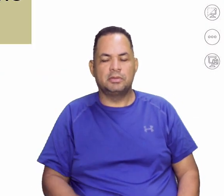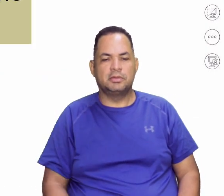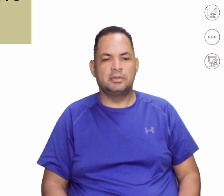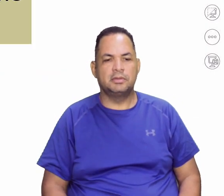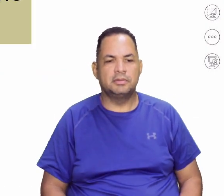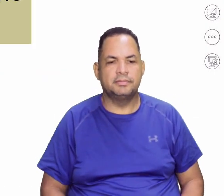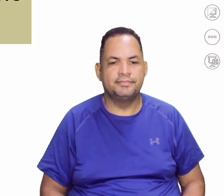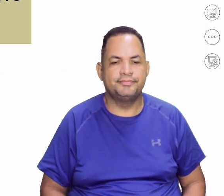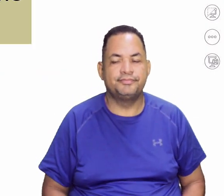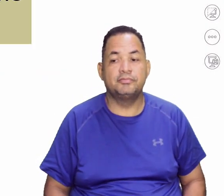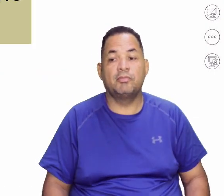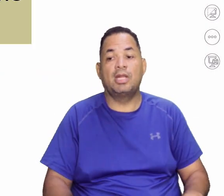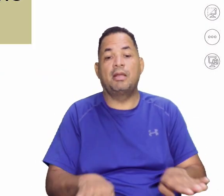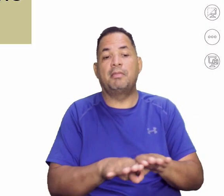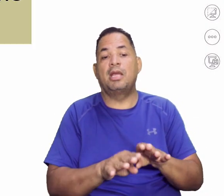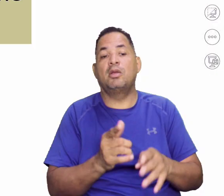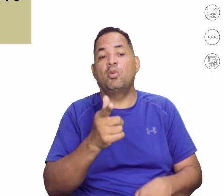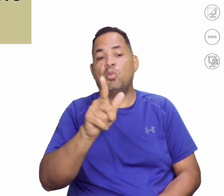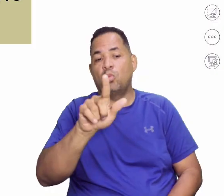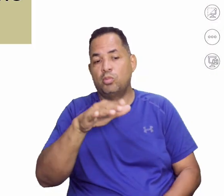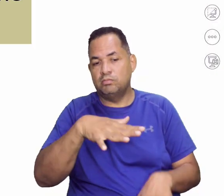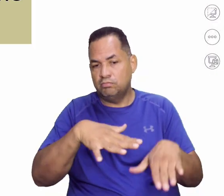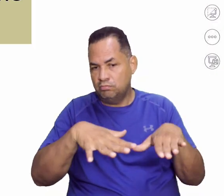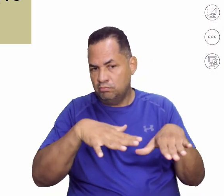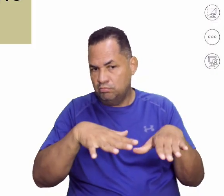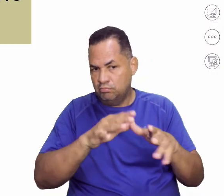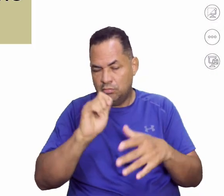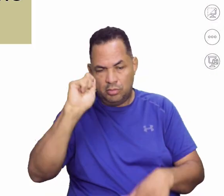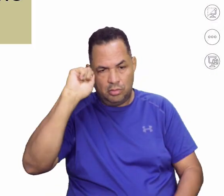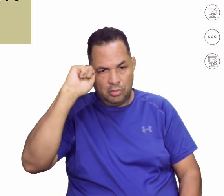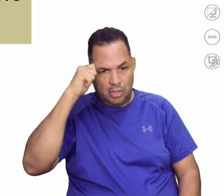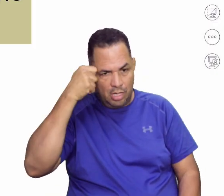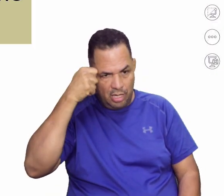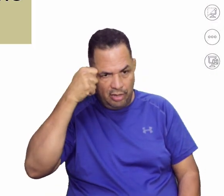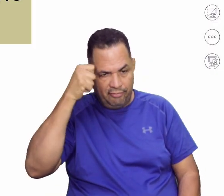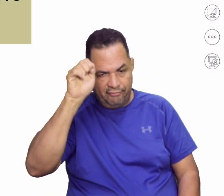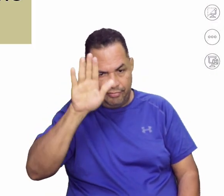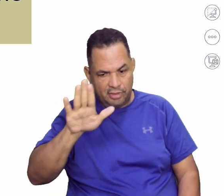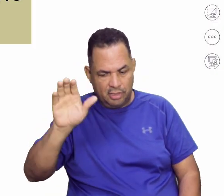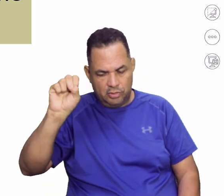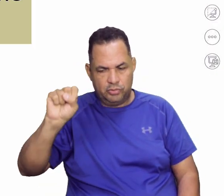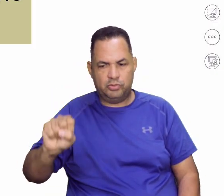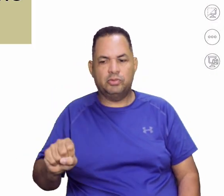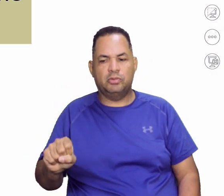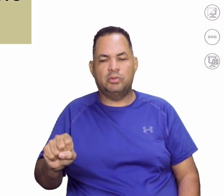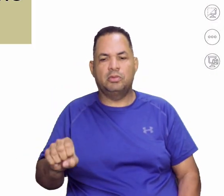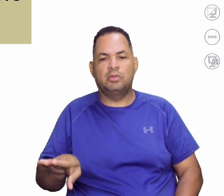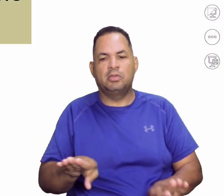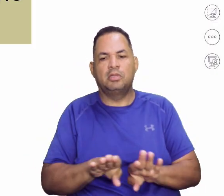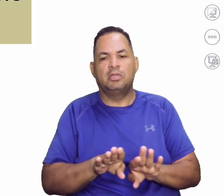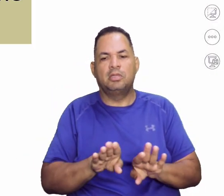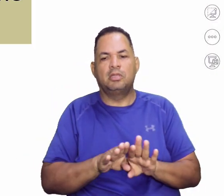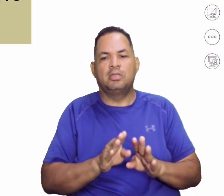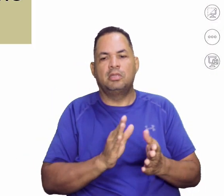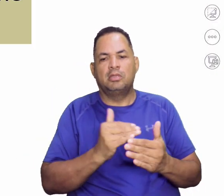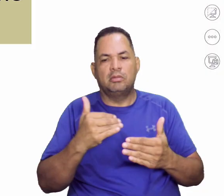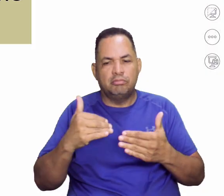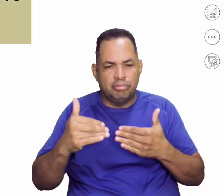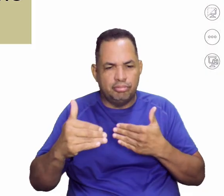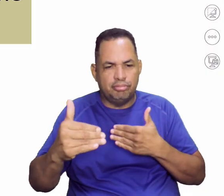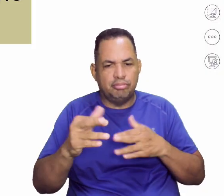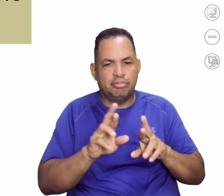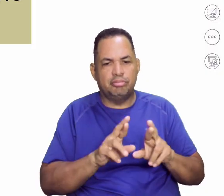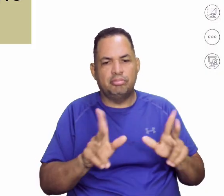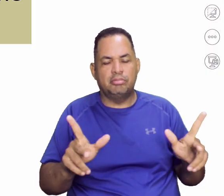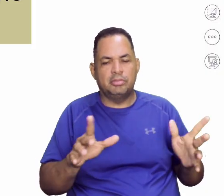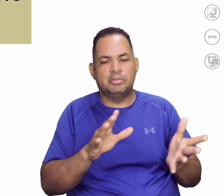E aí outro movimento nós vamos ter na África do Sul, que teve um processo diferente